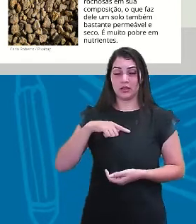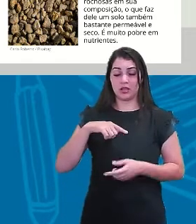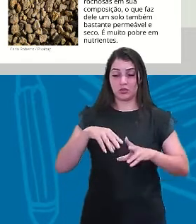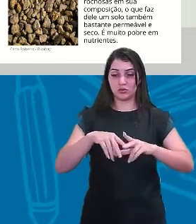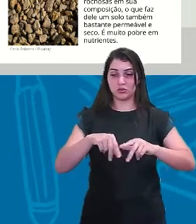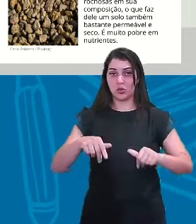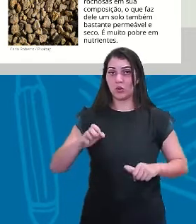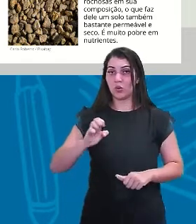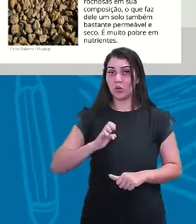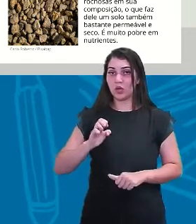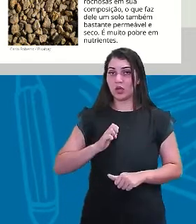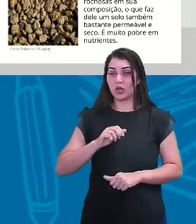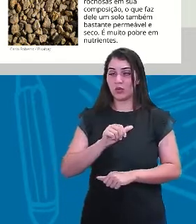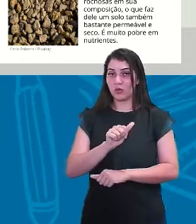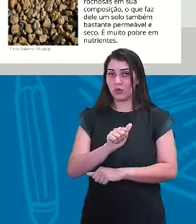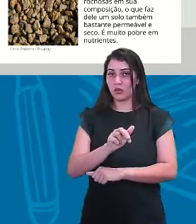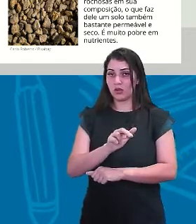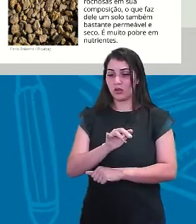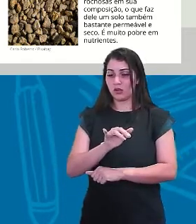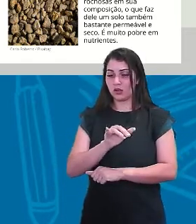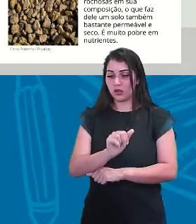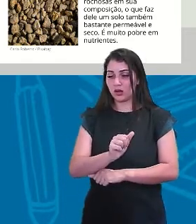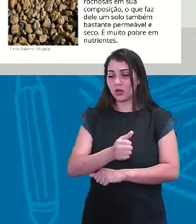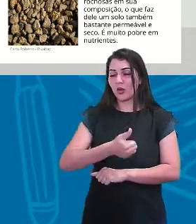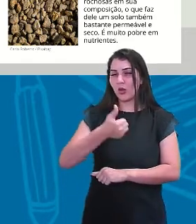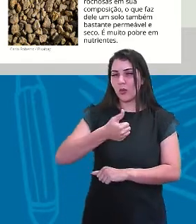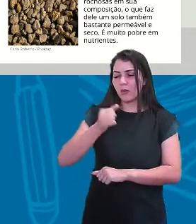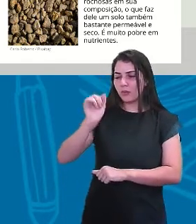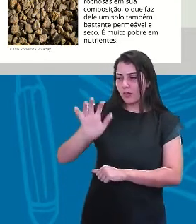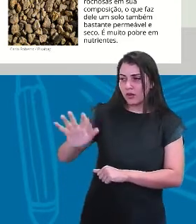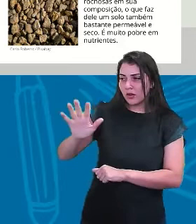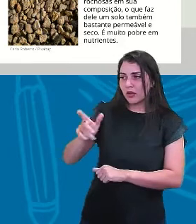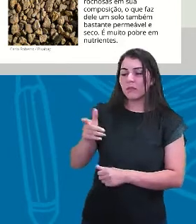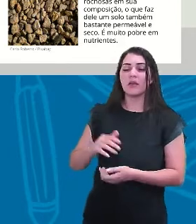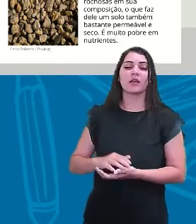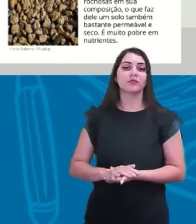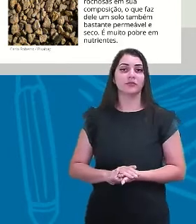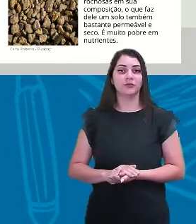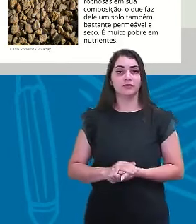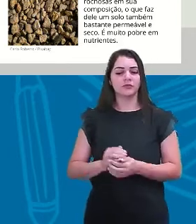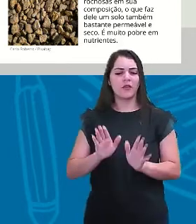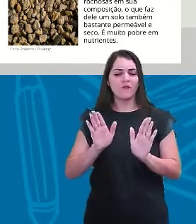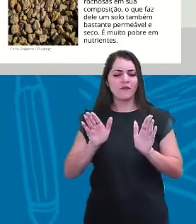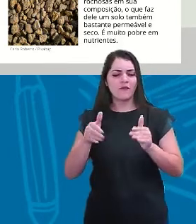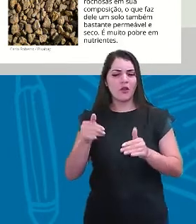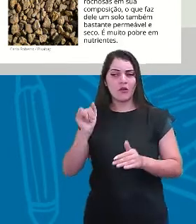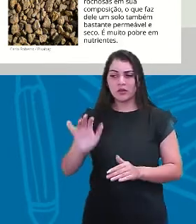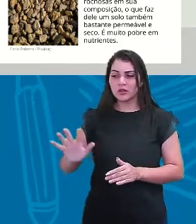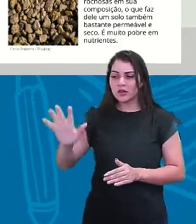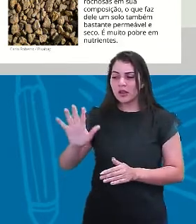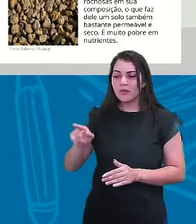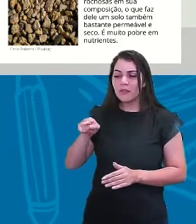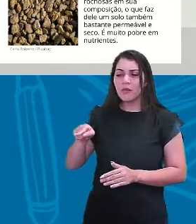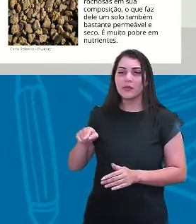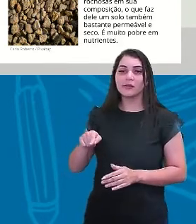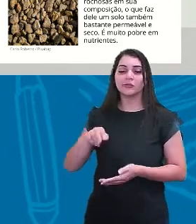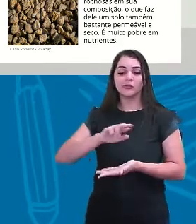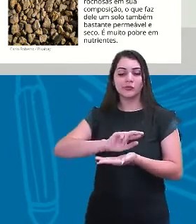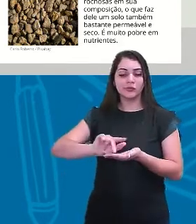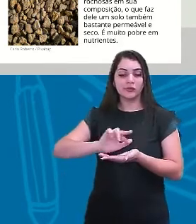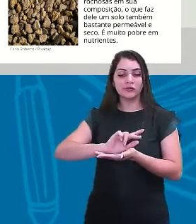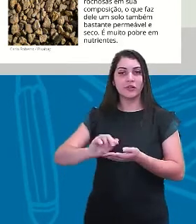em areia, certo? Que é esse primeiro aí da imagem de vocês. Foca aí essa imagem para o pessoal ver os diversos